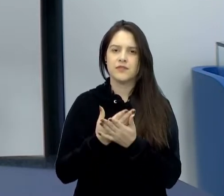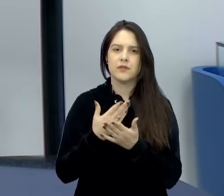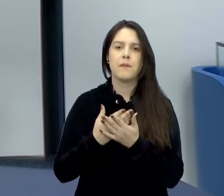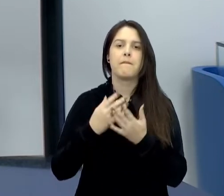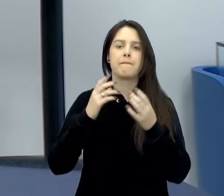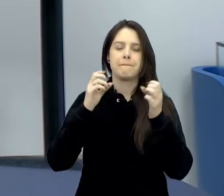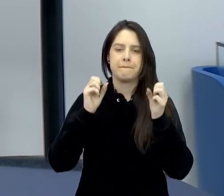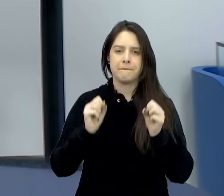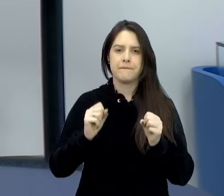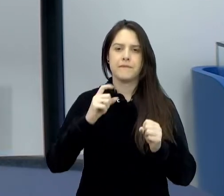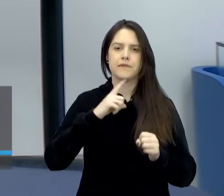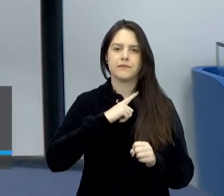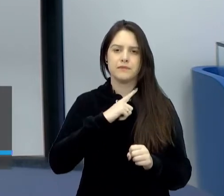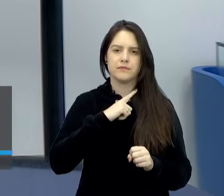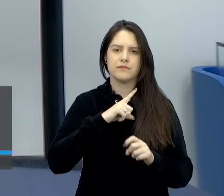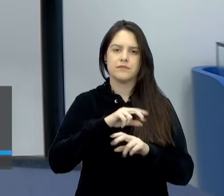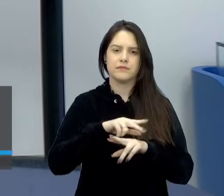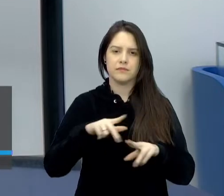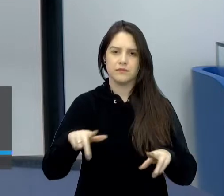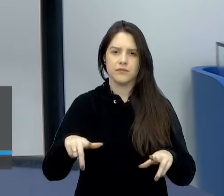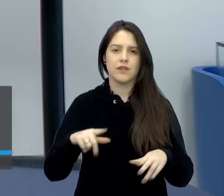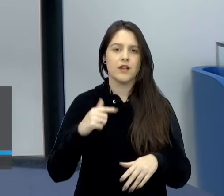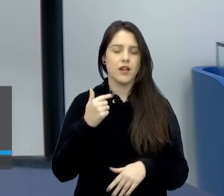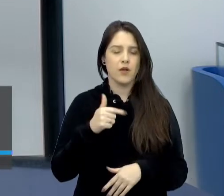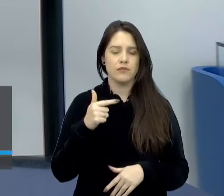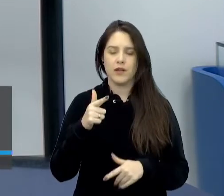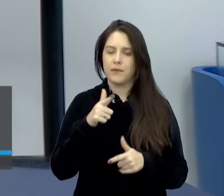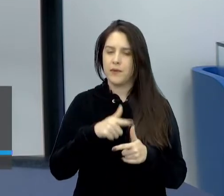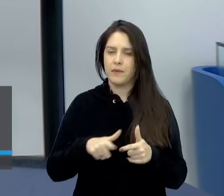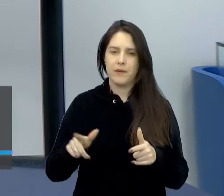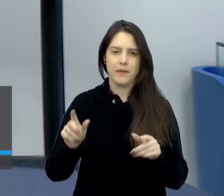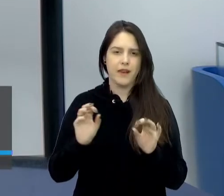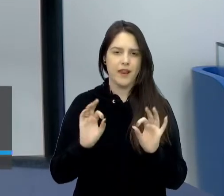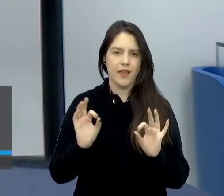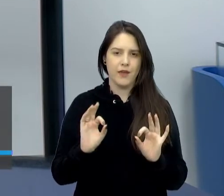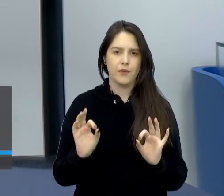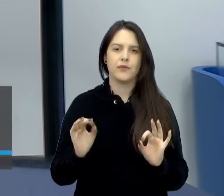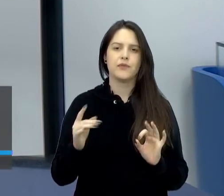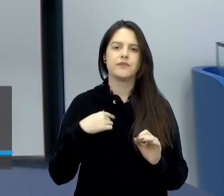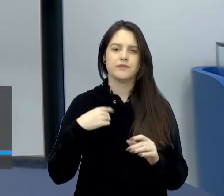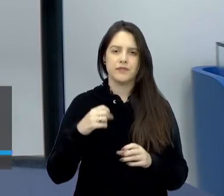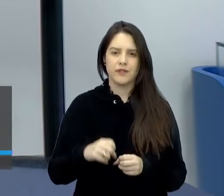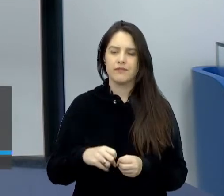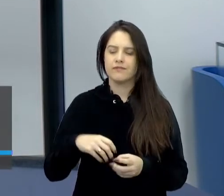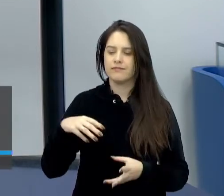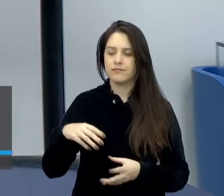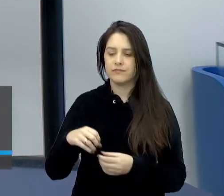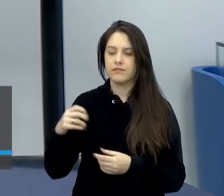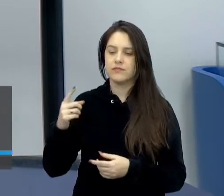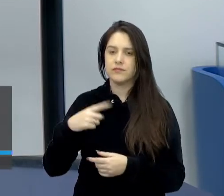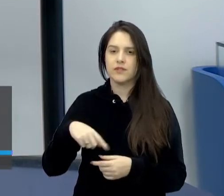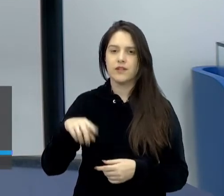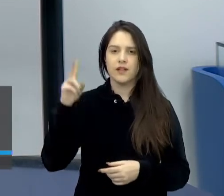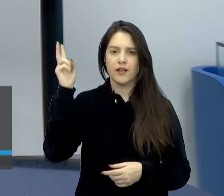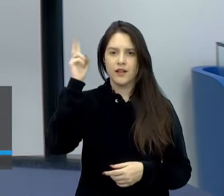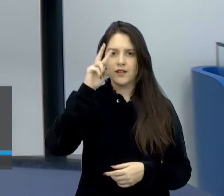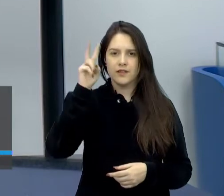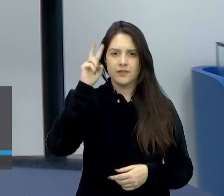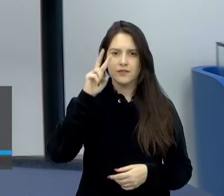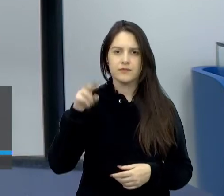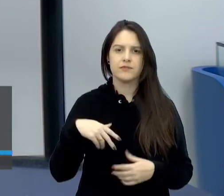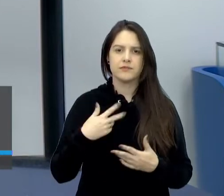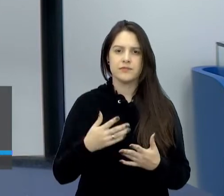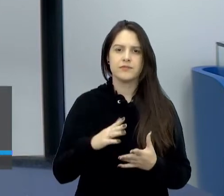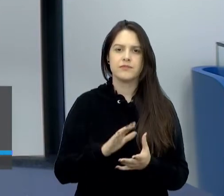pode ser que seja o mesmo professor e não tem problema nenhum, o mesmo professor pode aí estar ministrando aí essas